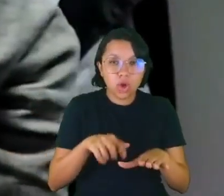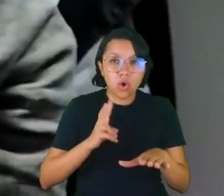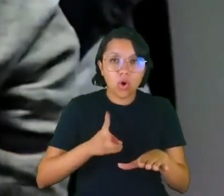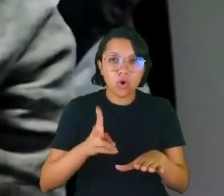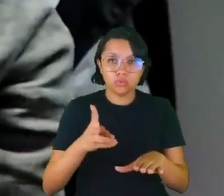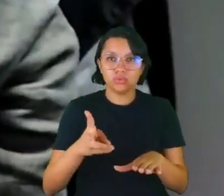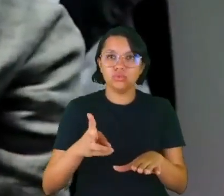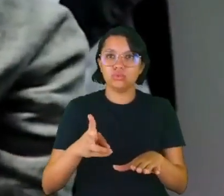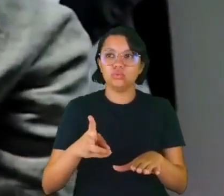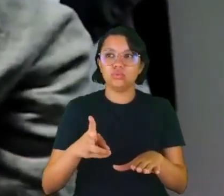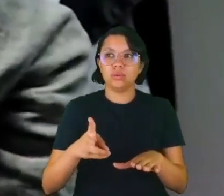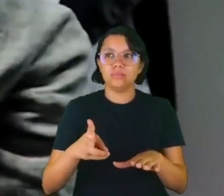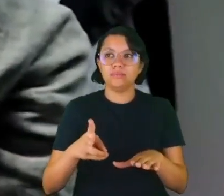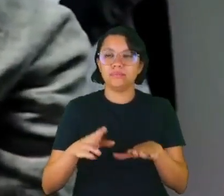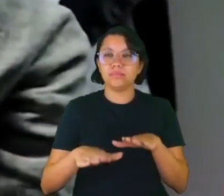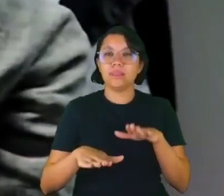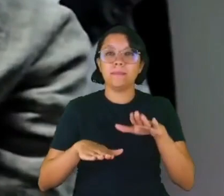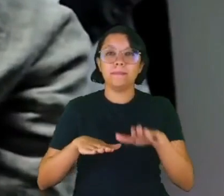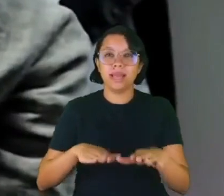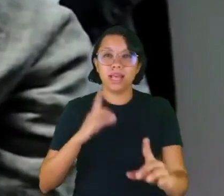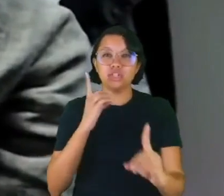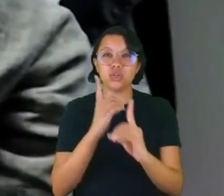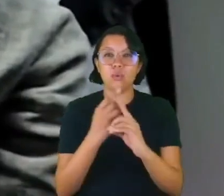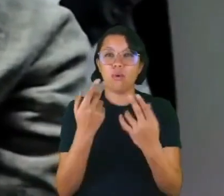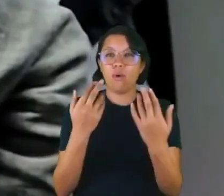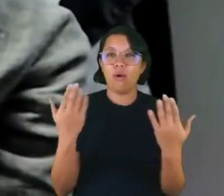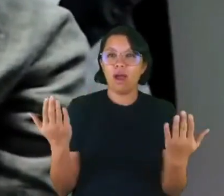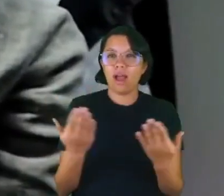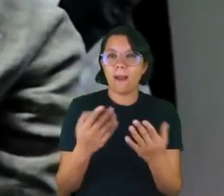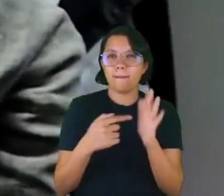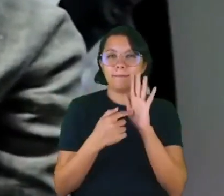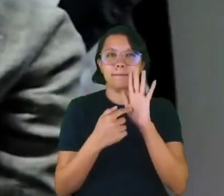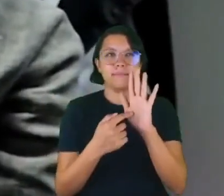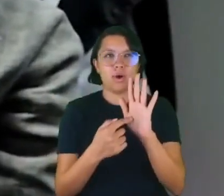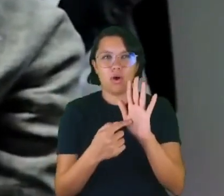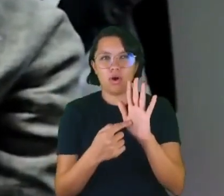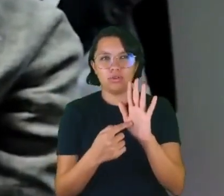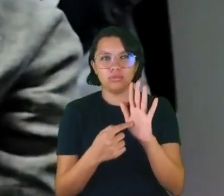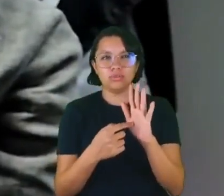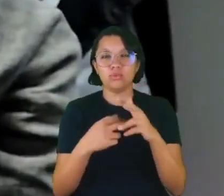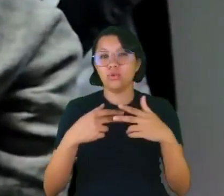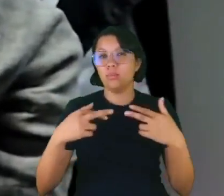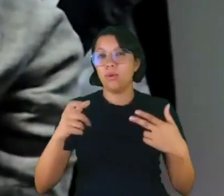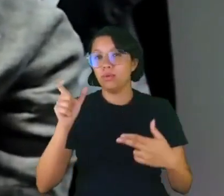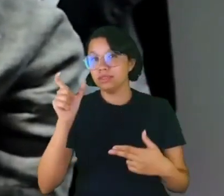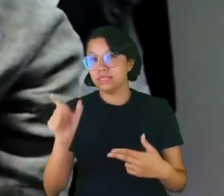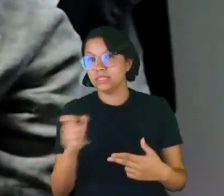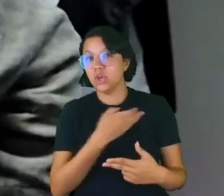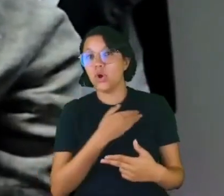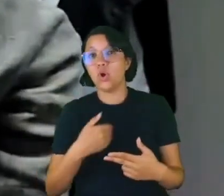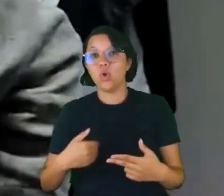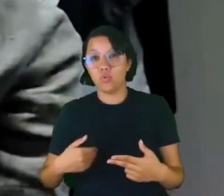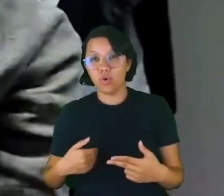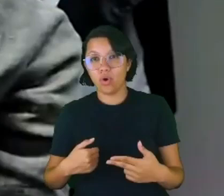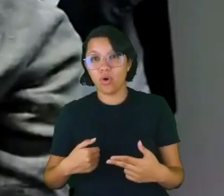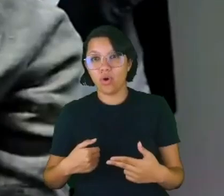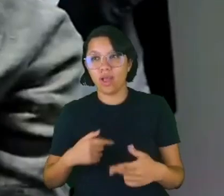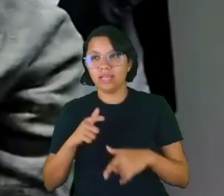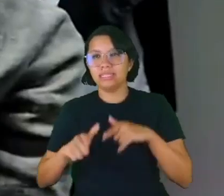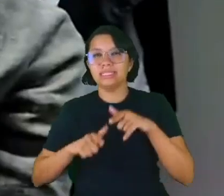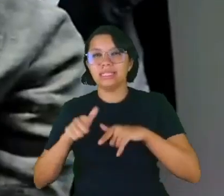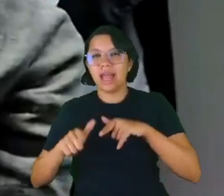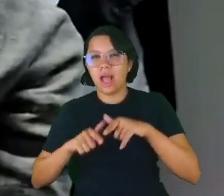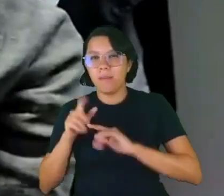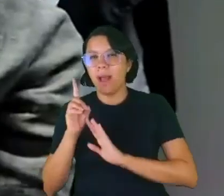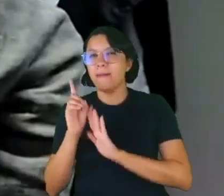ser governo, quem peleja pelo direito. E isso a escola da magistratura federal está